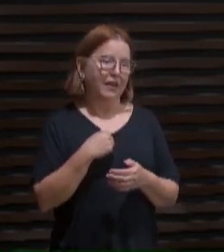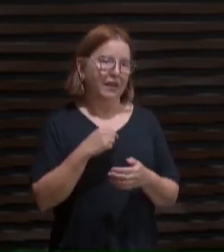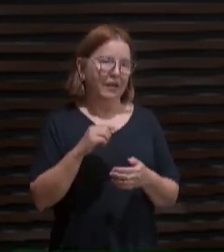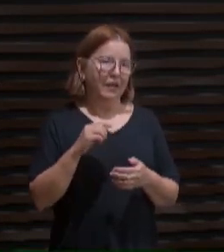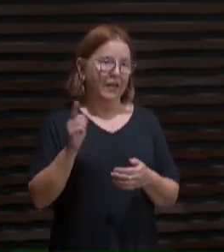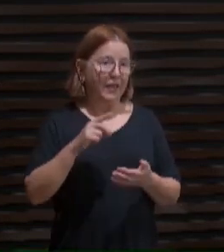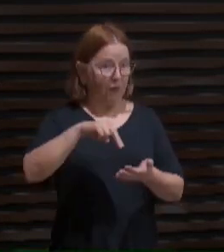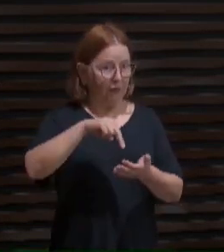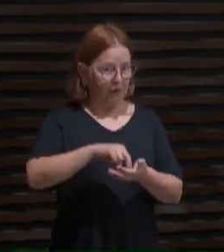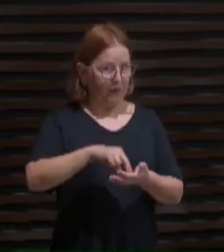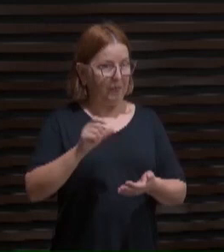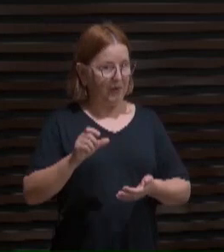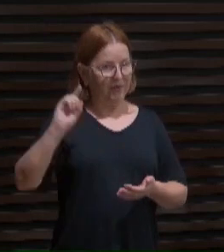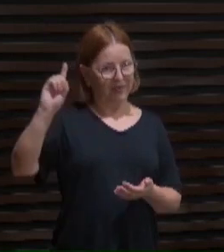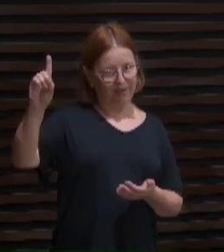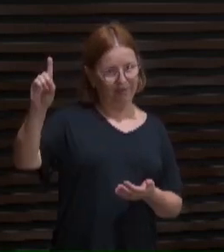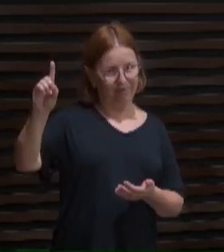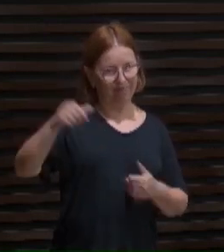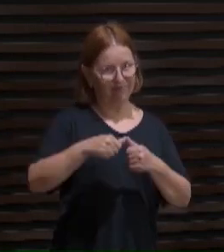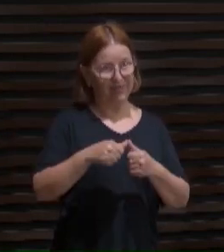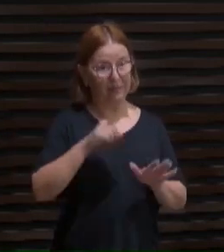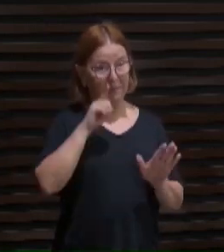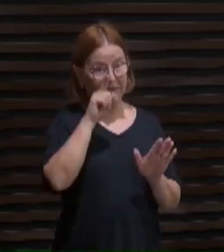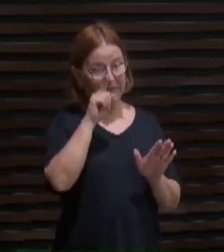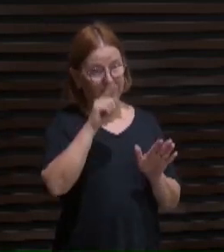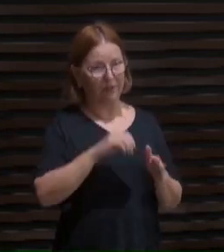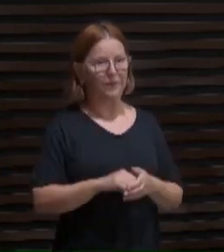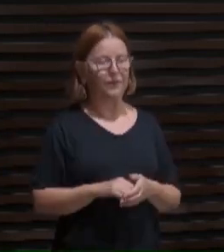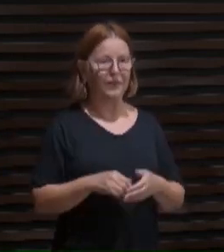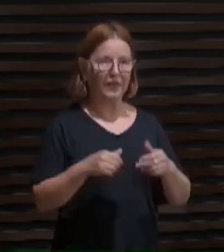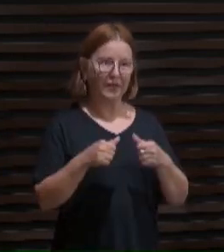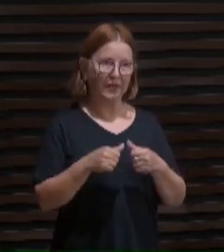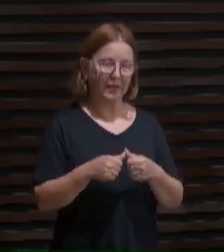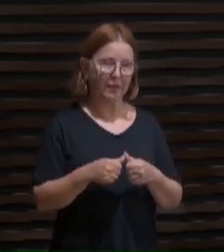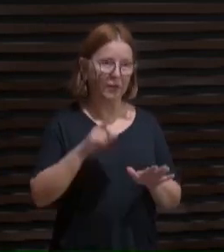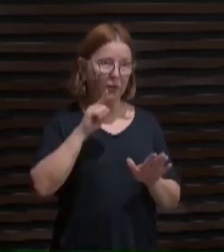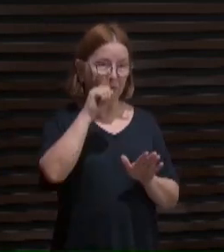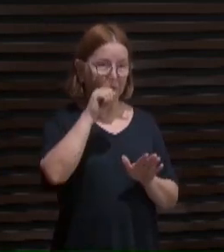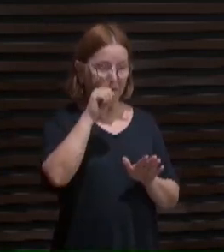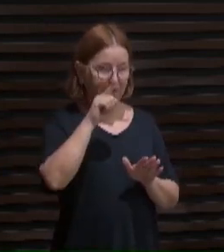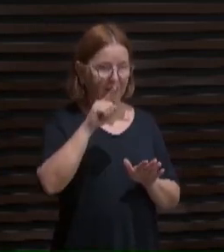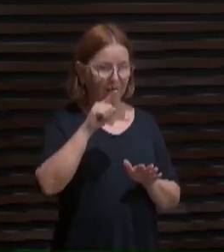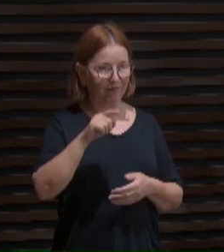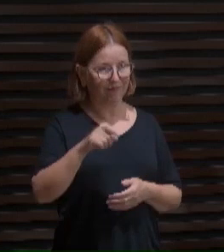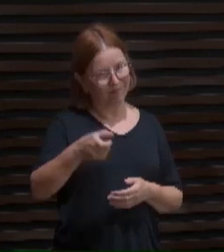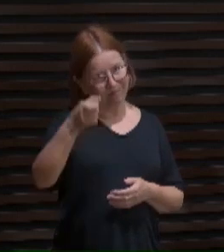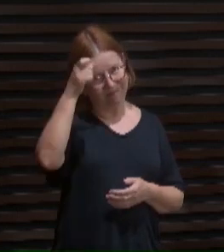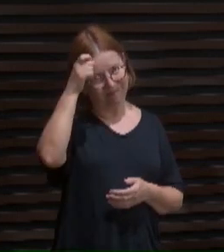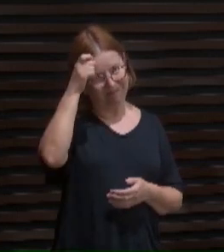estamos em perigo, e aqui estamos exatamente no perímetro da serpente.